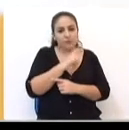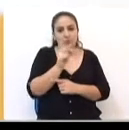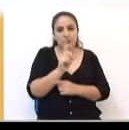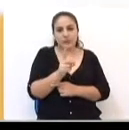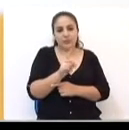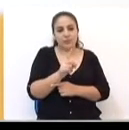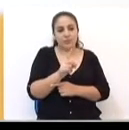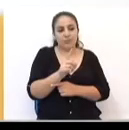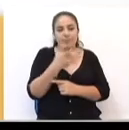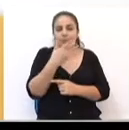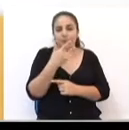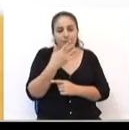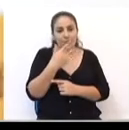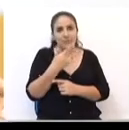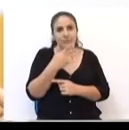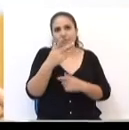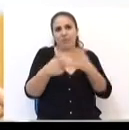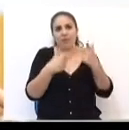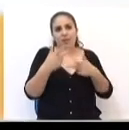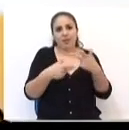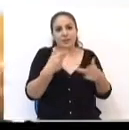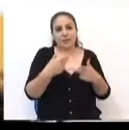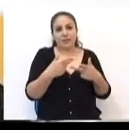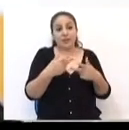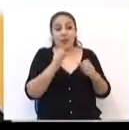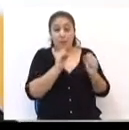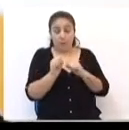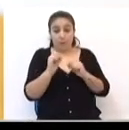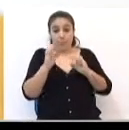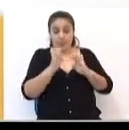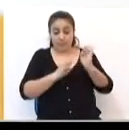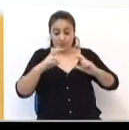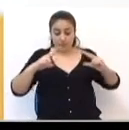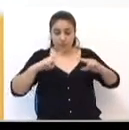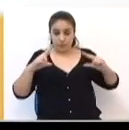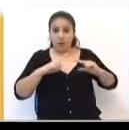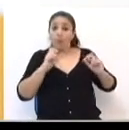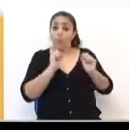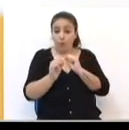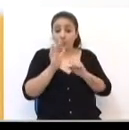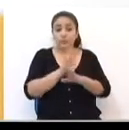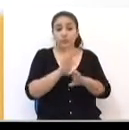mazela afirmar que a própria iniciativa privada pode auxiliar de